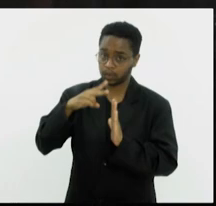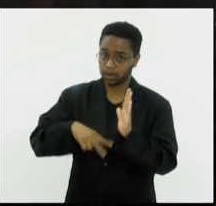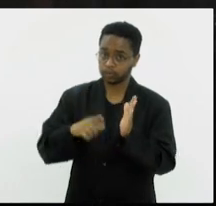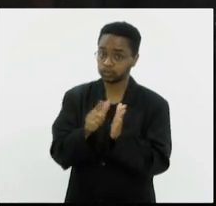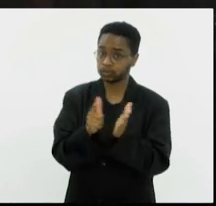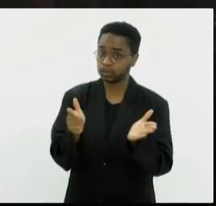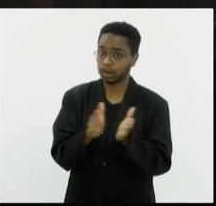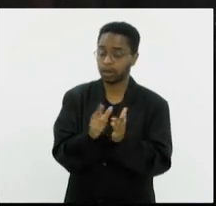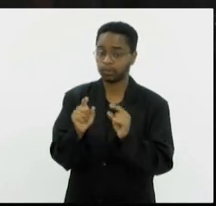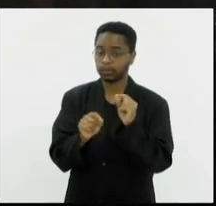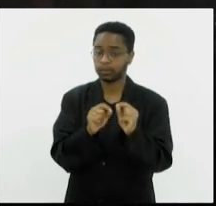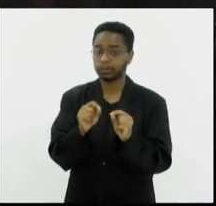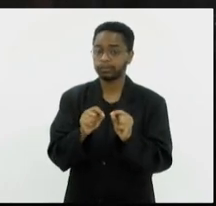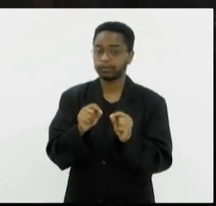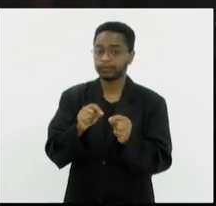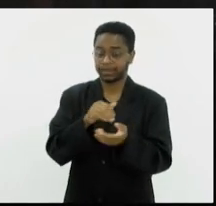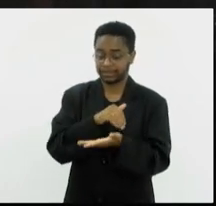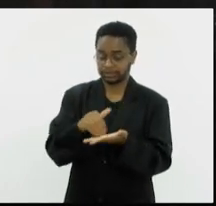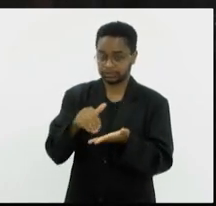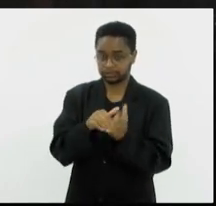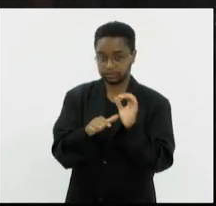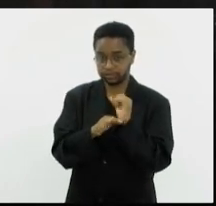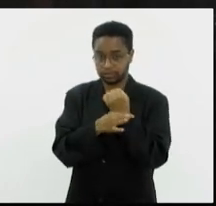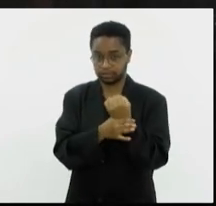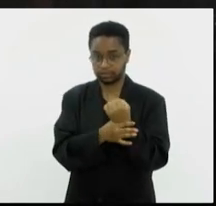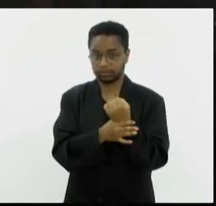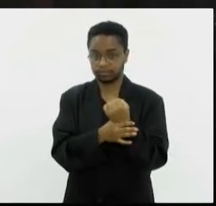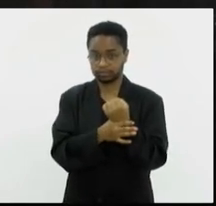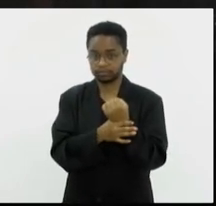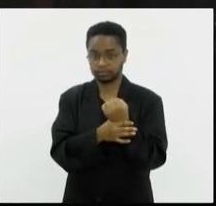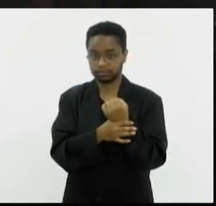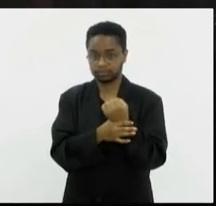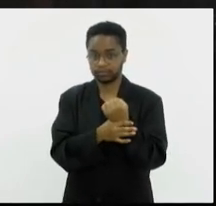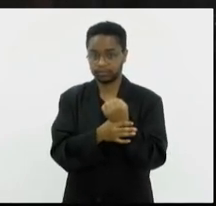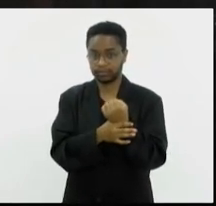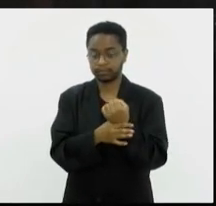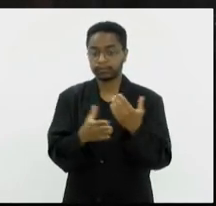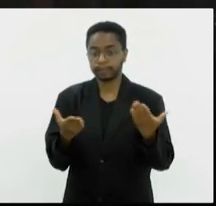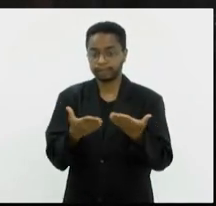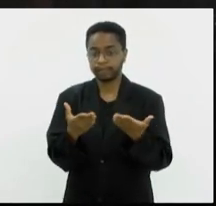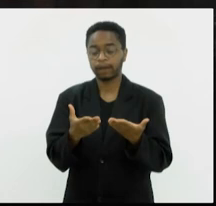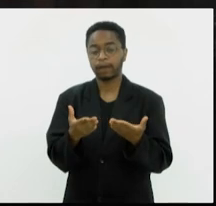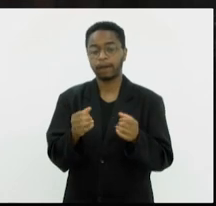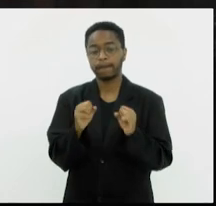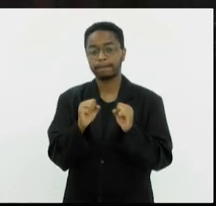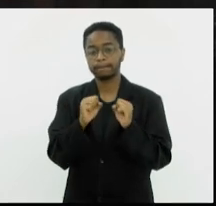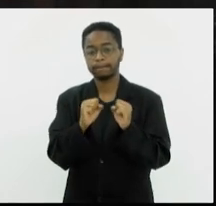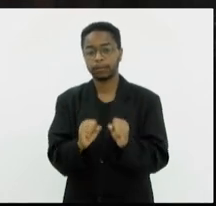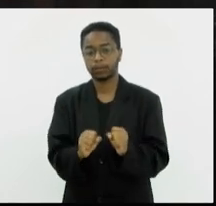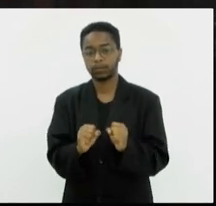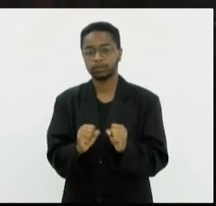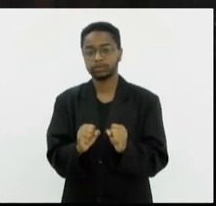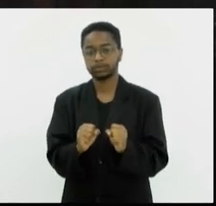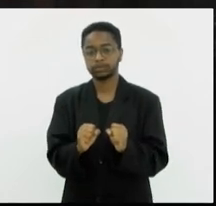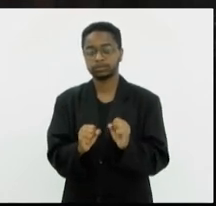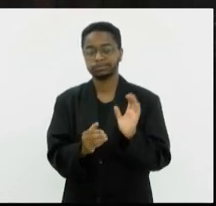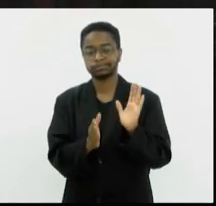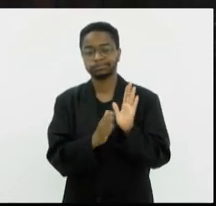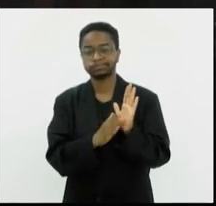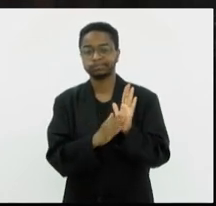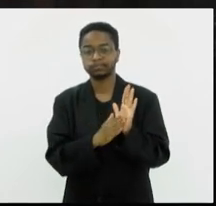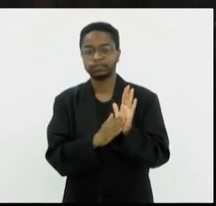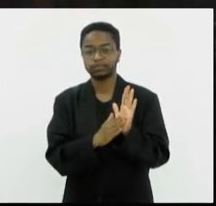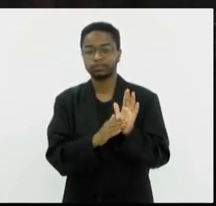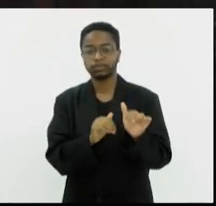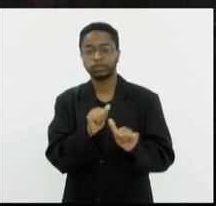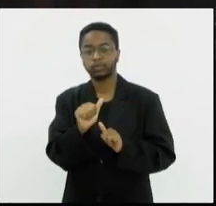que a o secretário de segurança passa a ter autoridade de propor a troca do